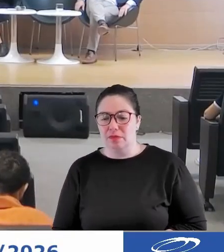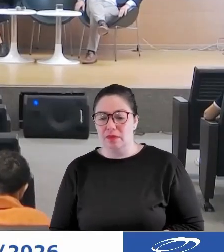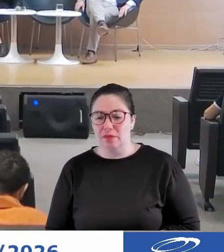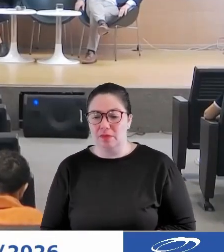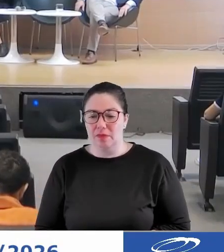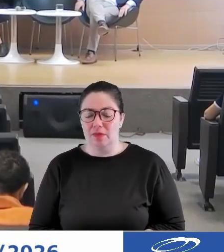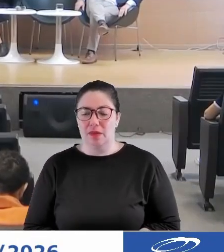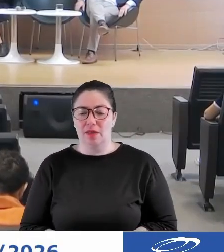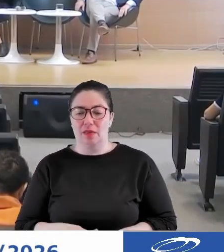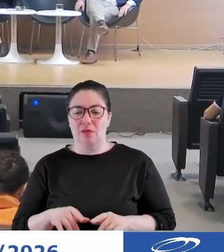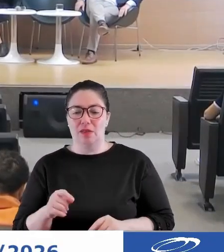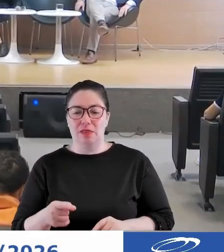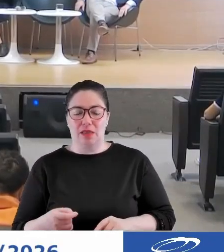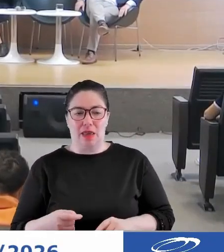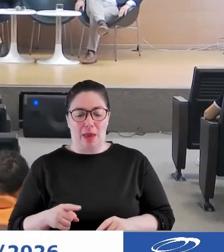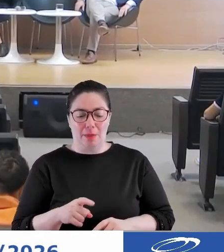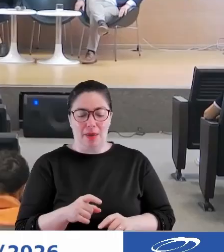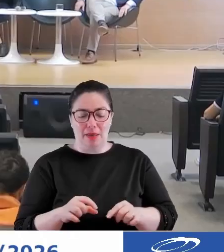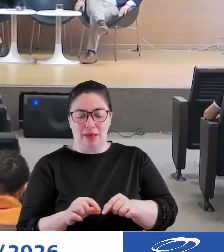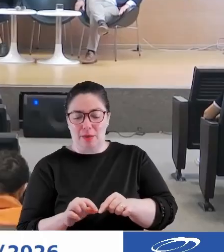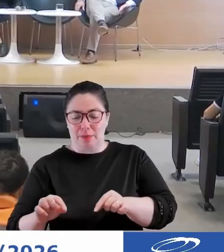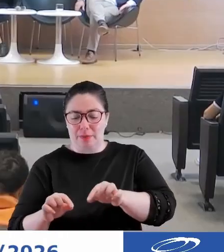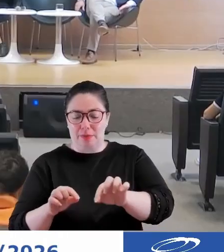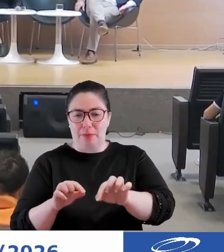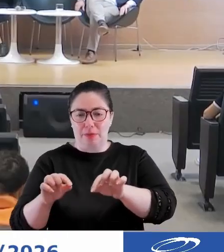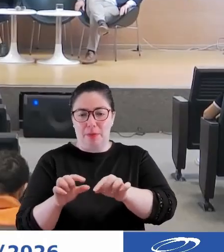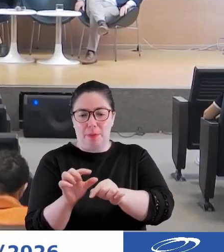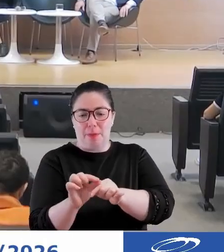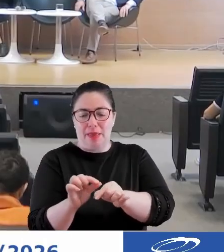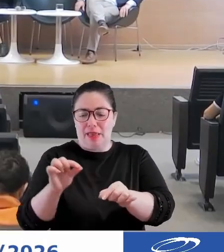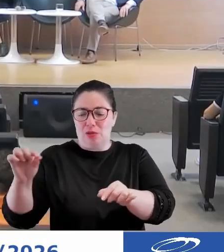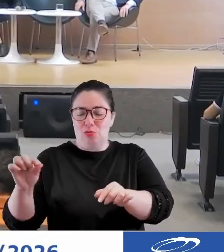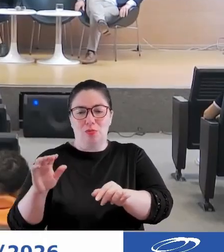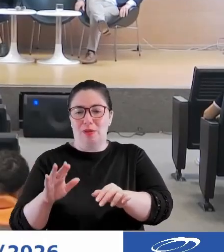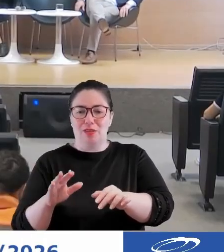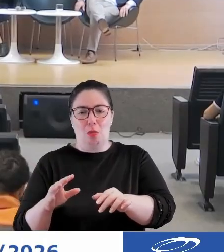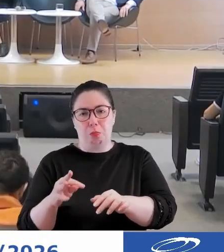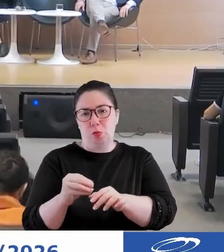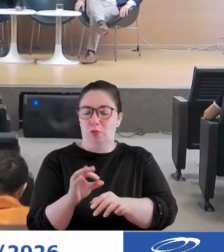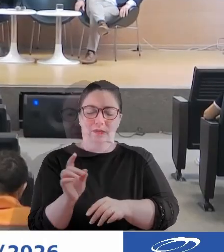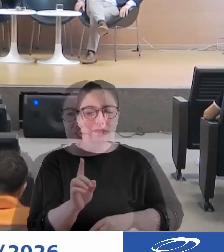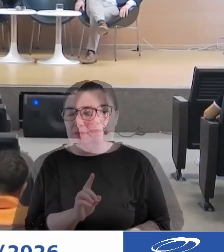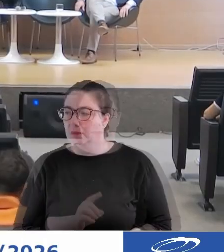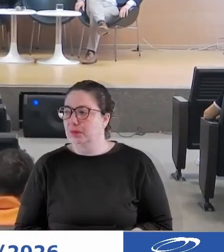resgatar ali, né, para uma cultura, mas isso ainda não é uma coisa que ele pensa, mas que ainda não é feito.